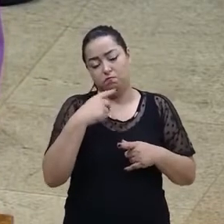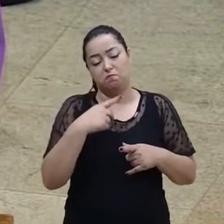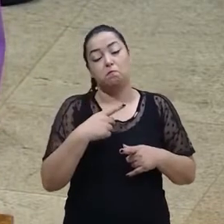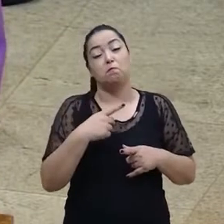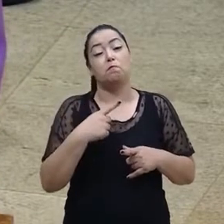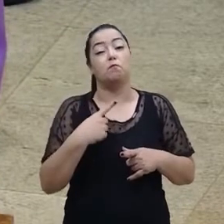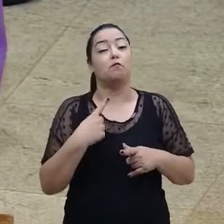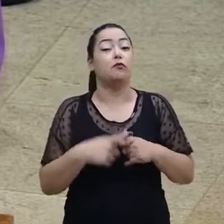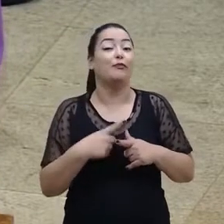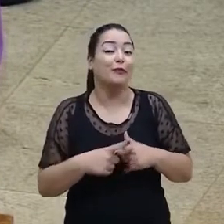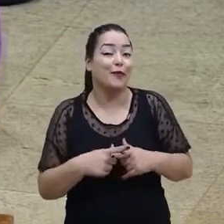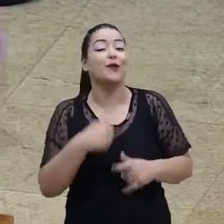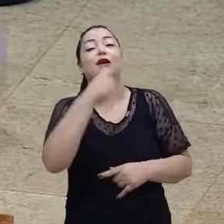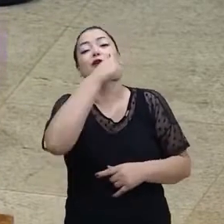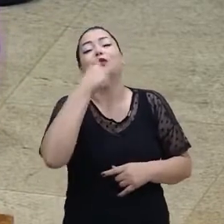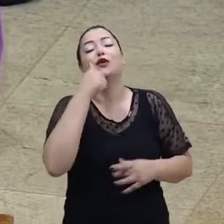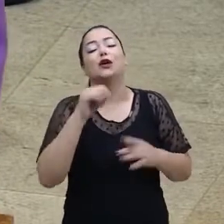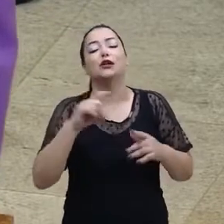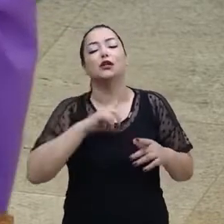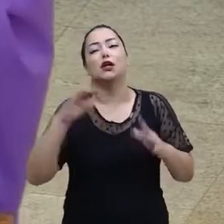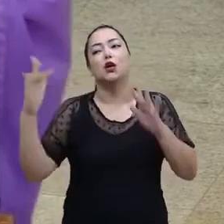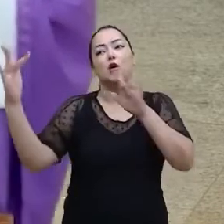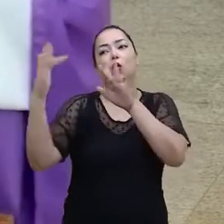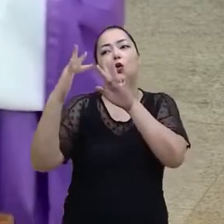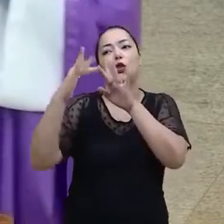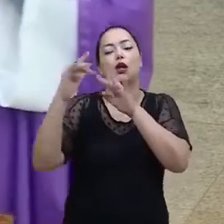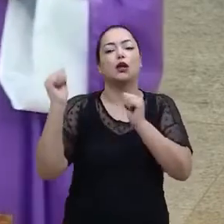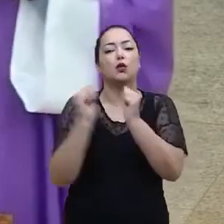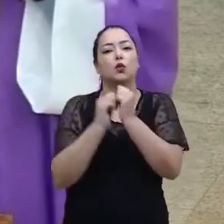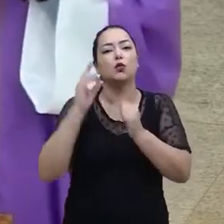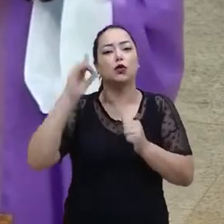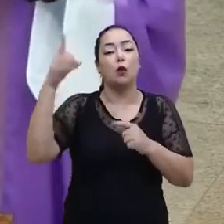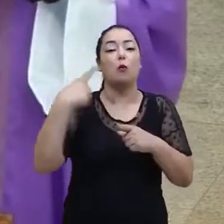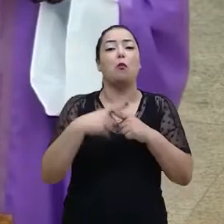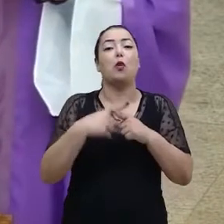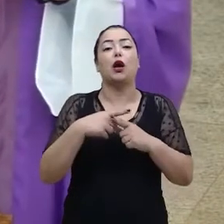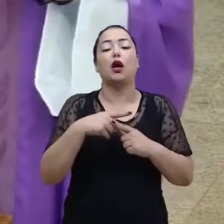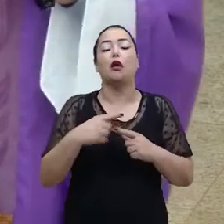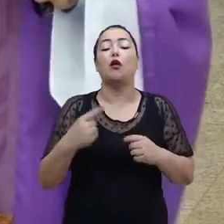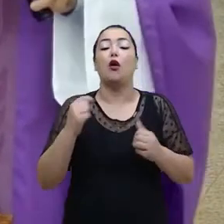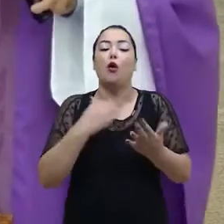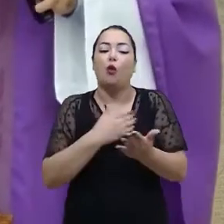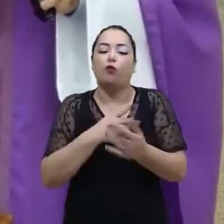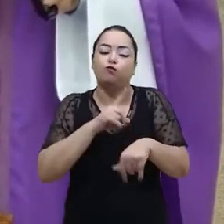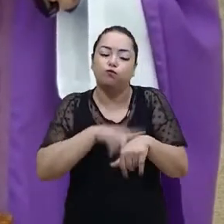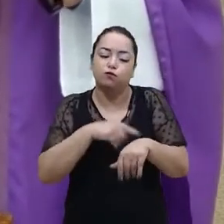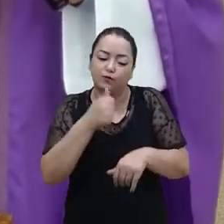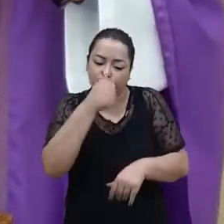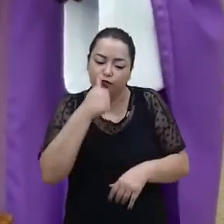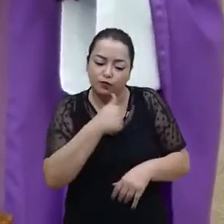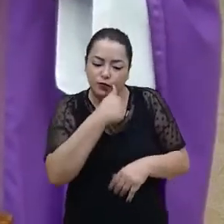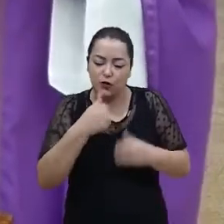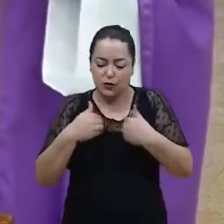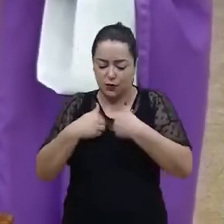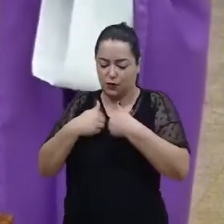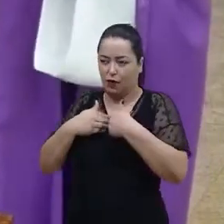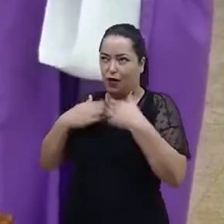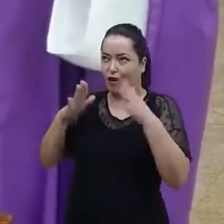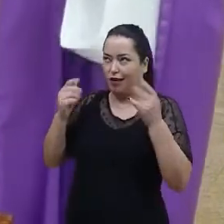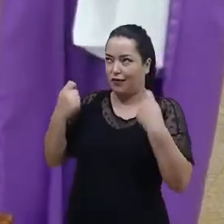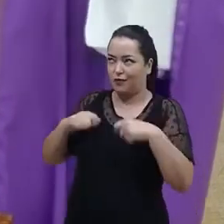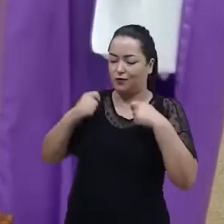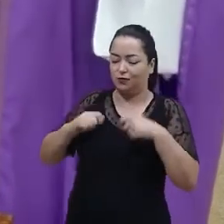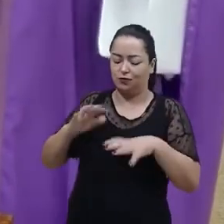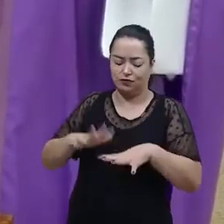forma de contato com Deus porque a jejuar se você abre a necessidade para